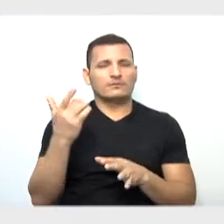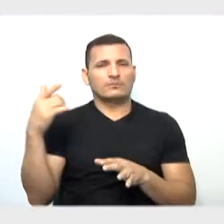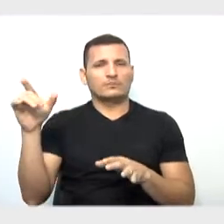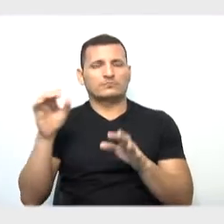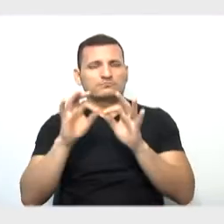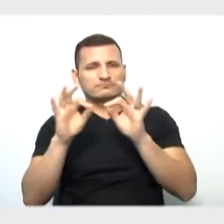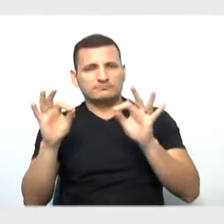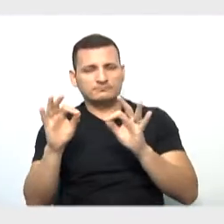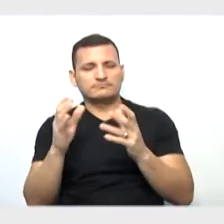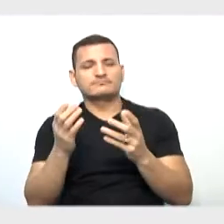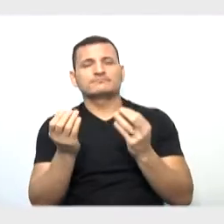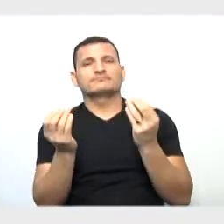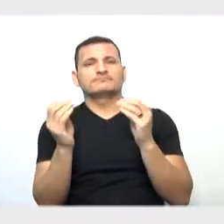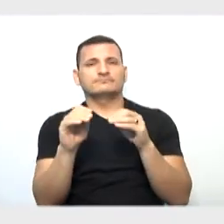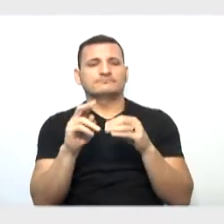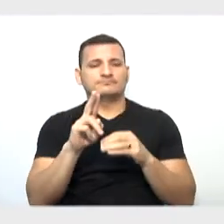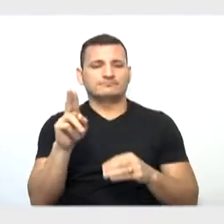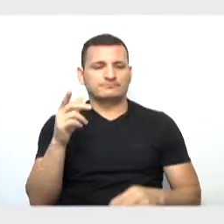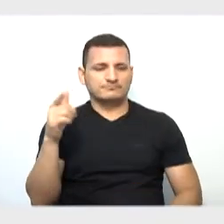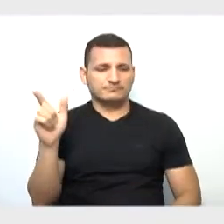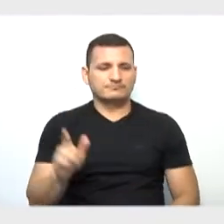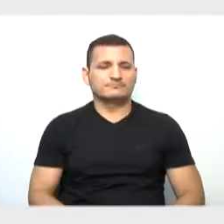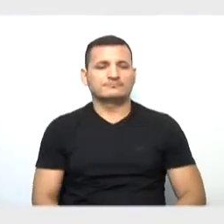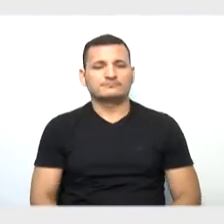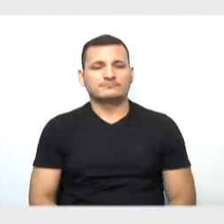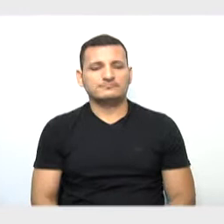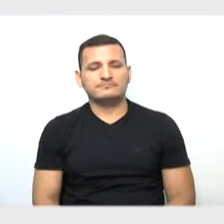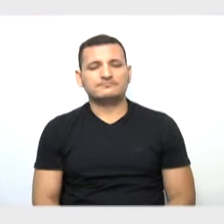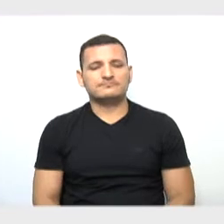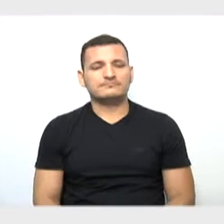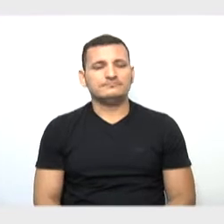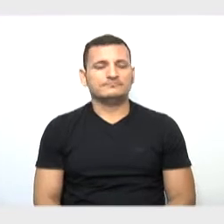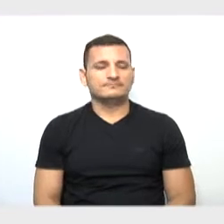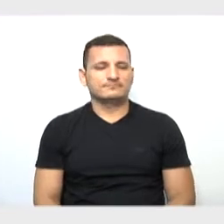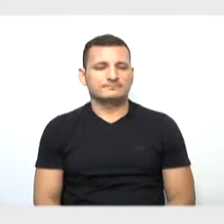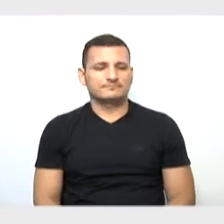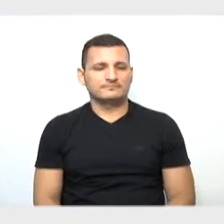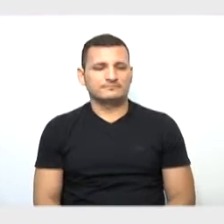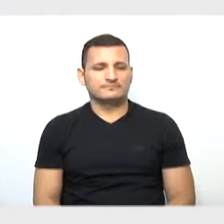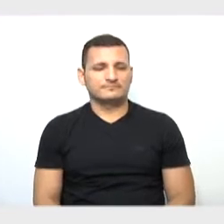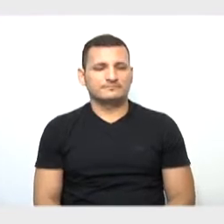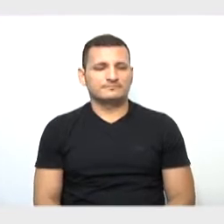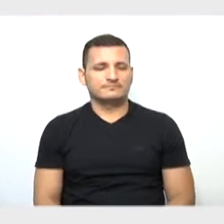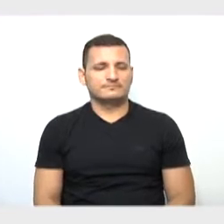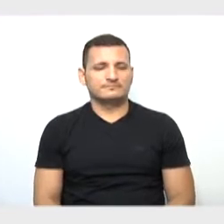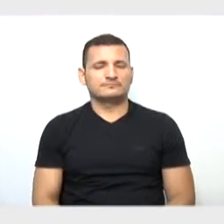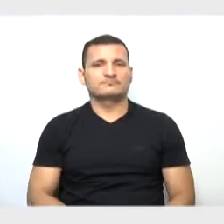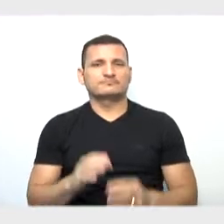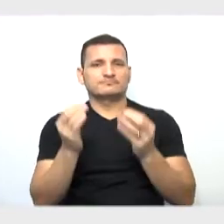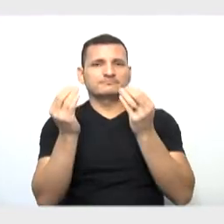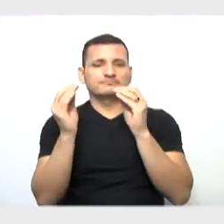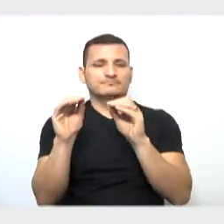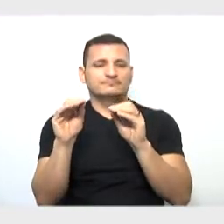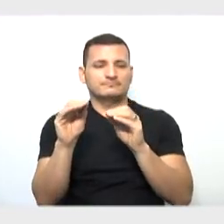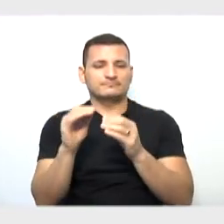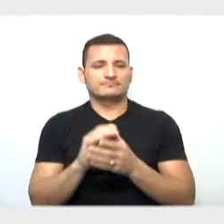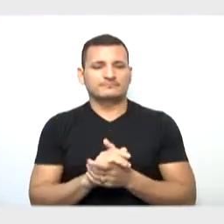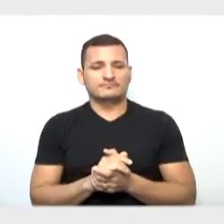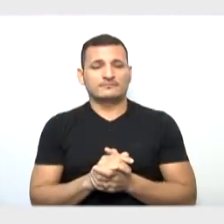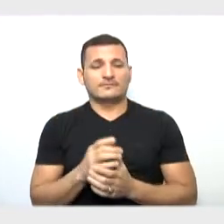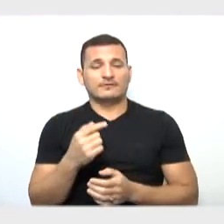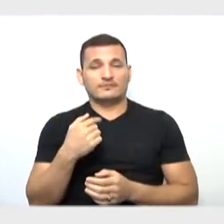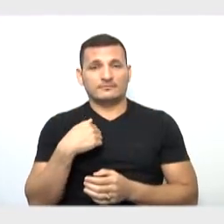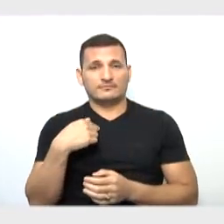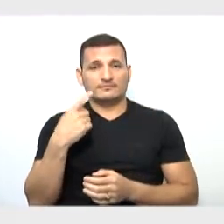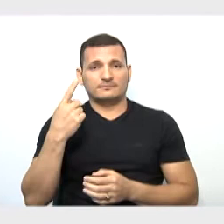nome, professora. Vamos botar outro nome então. Tudo bem, não tem problema. Vamos aqui e coloca assim, ó. Eu